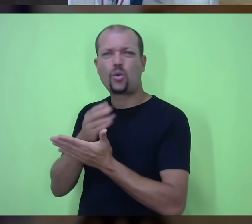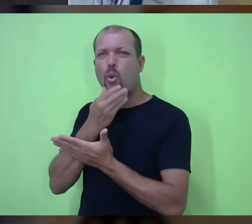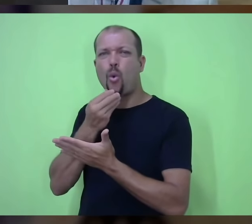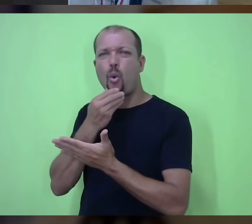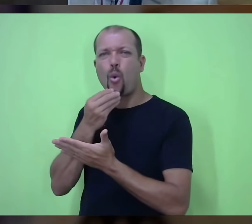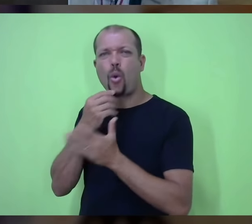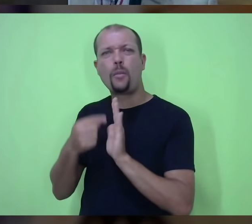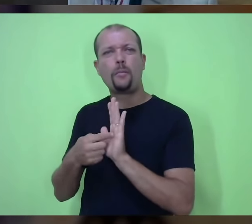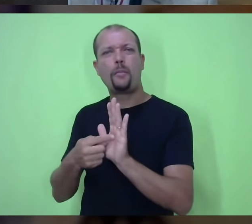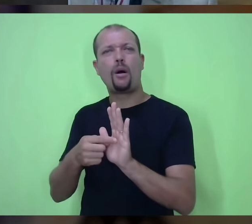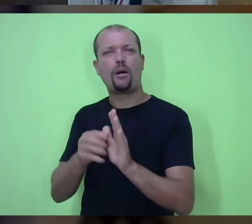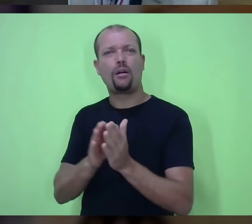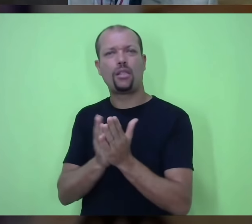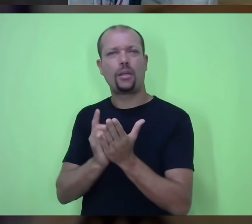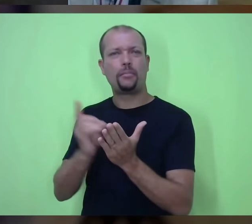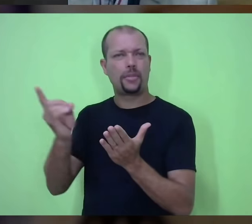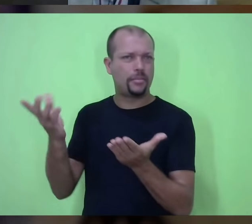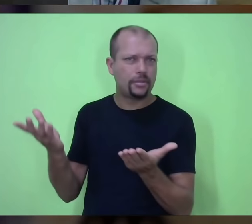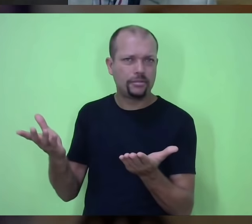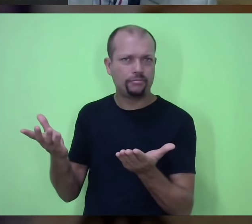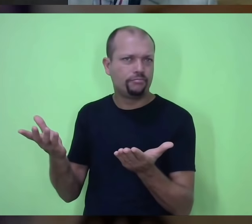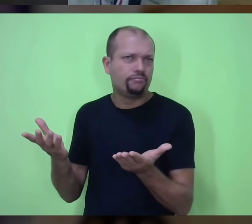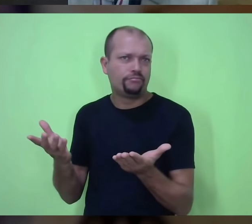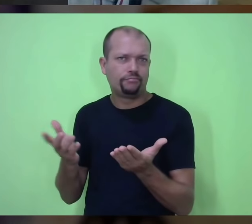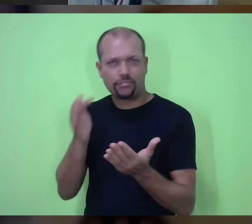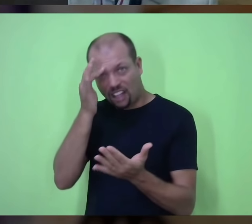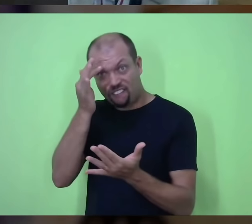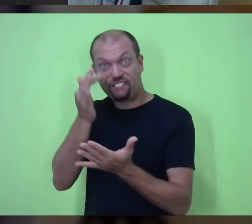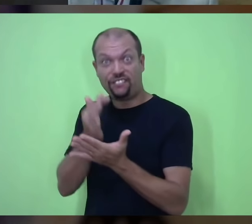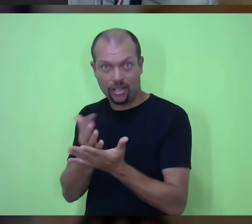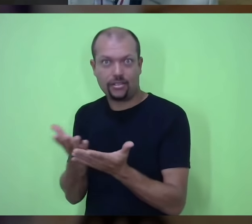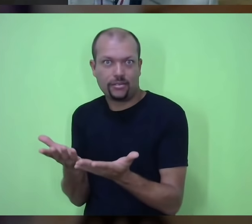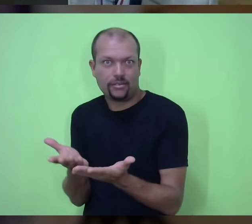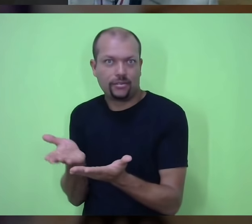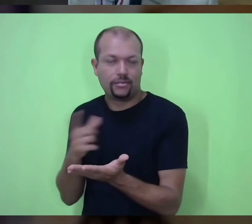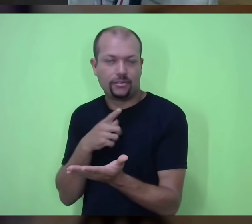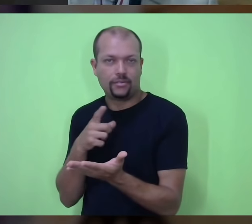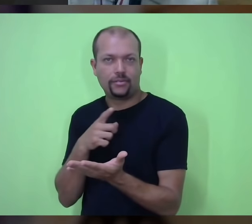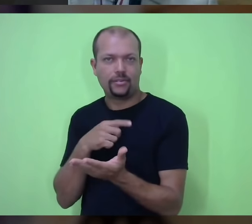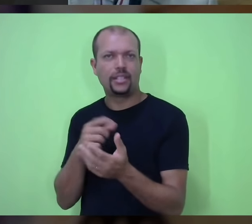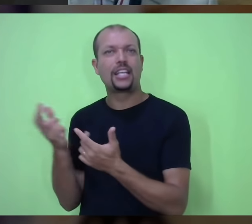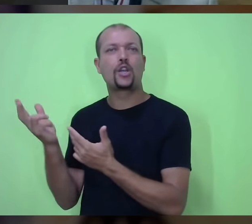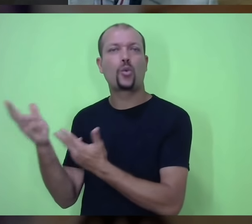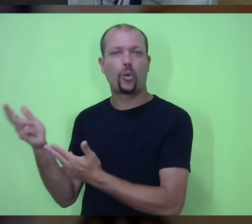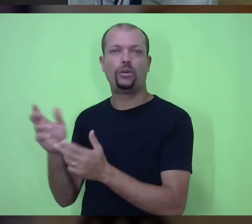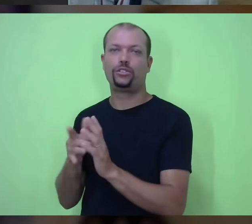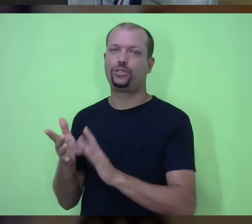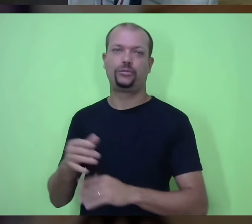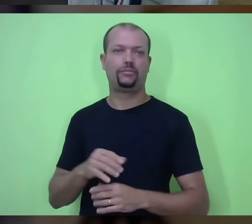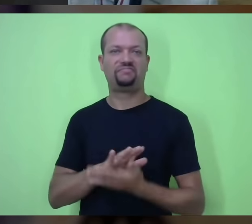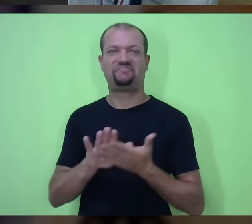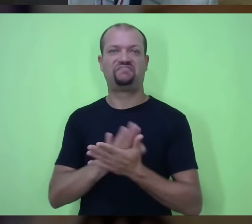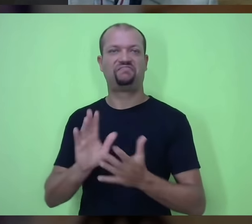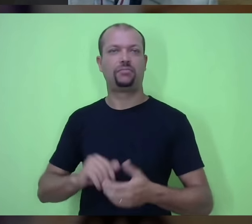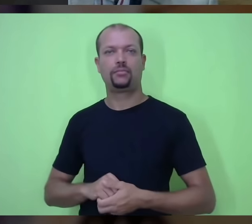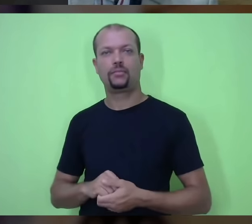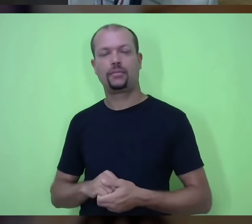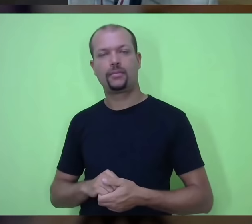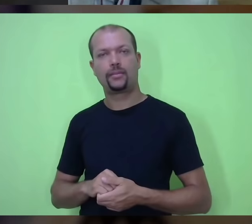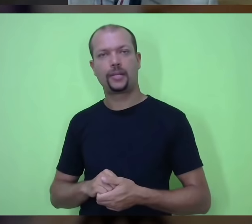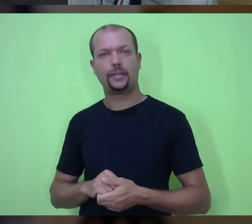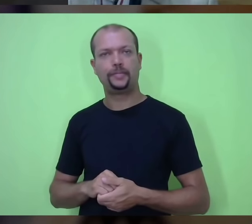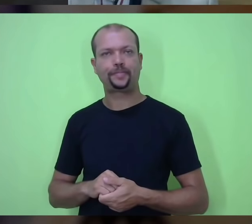que são apresentados na galeria da fé em Hebreus 11 são iguais a Cristo. A gente vê,